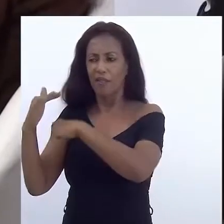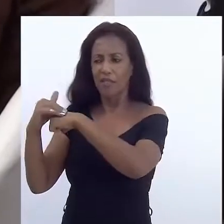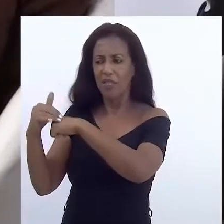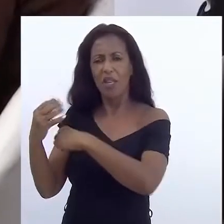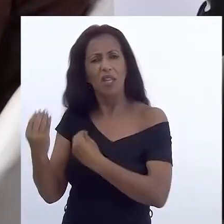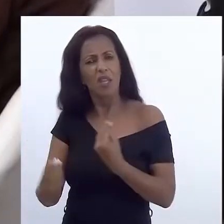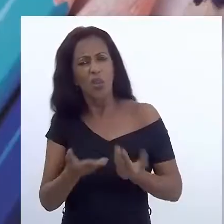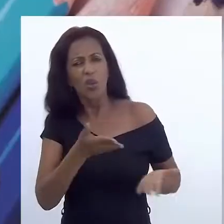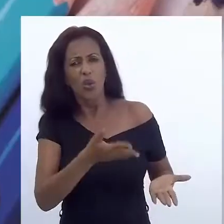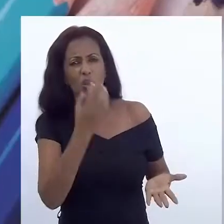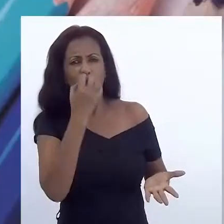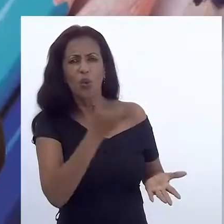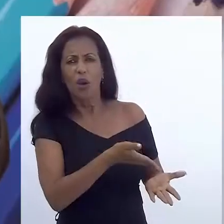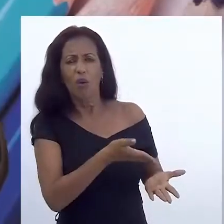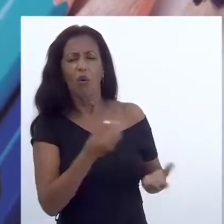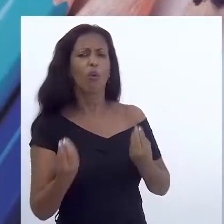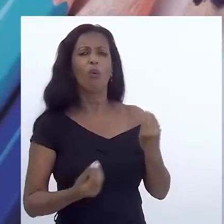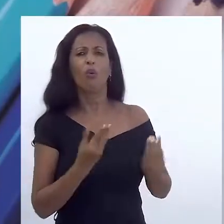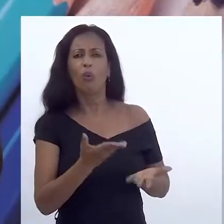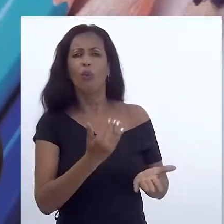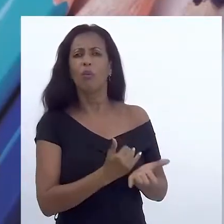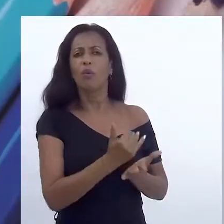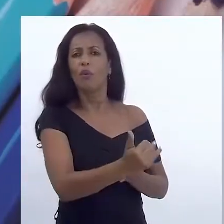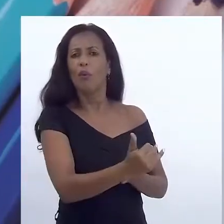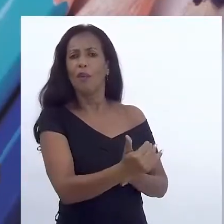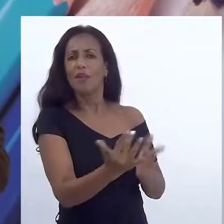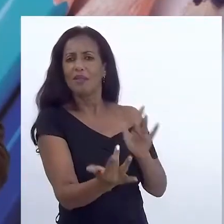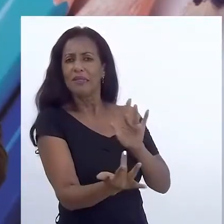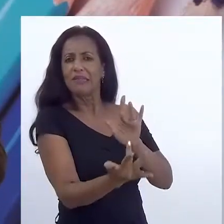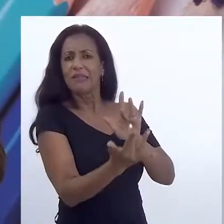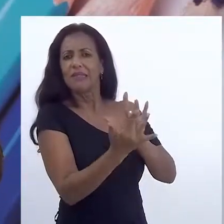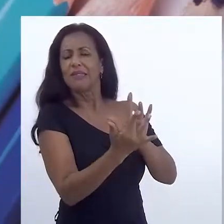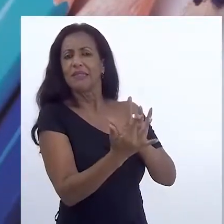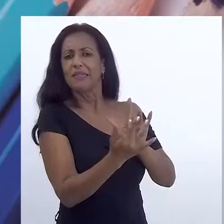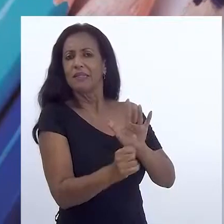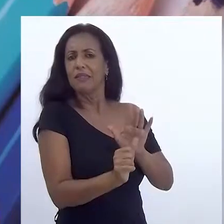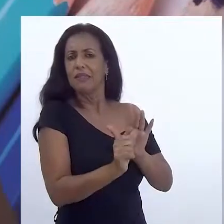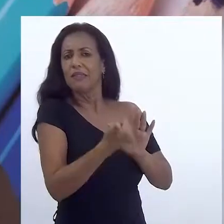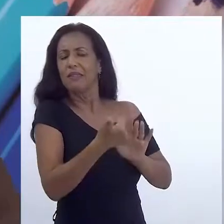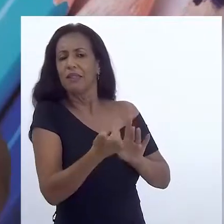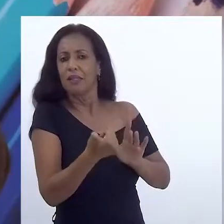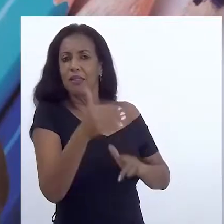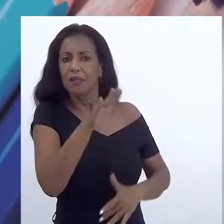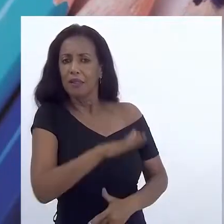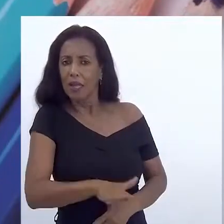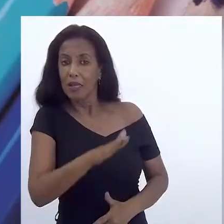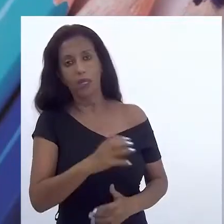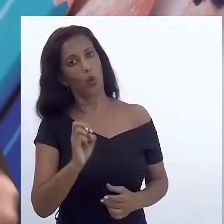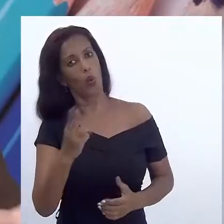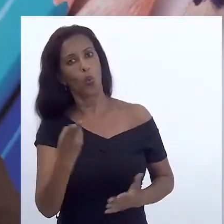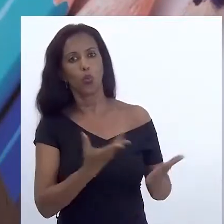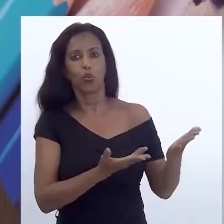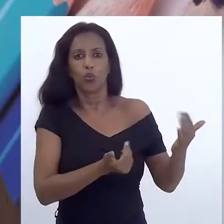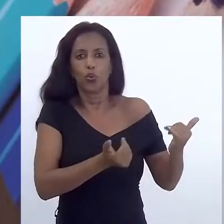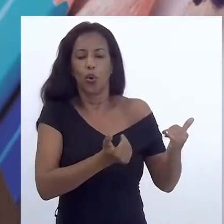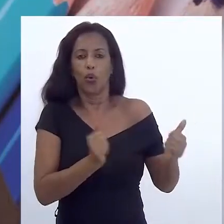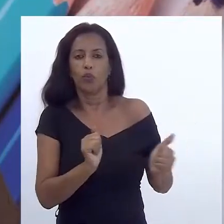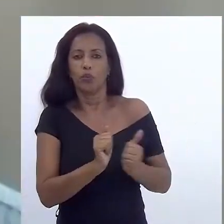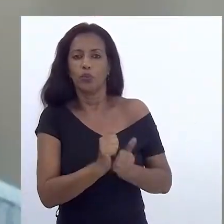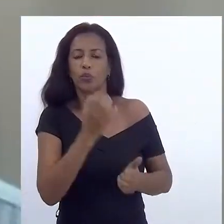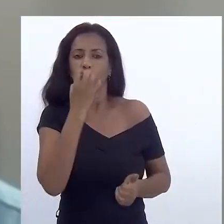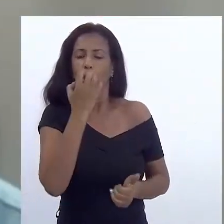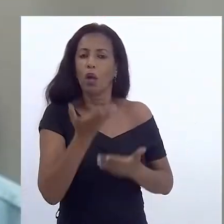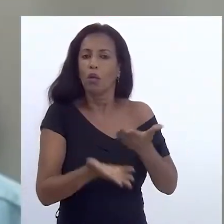como é que é isso? Como é que começa esse primeiro contato da criança ou do adolescente com o cão